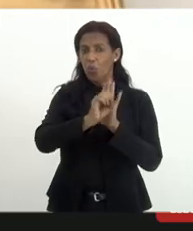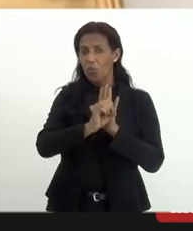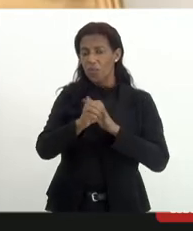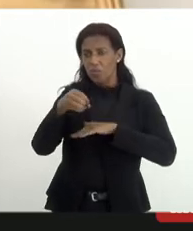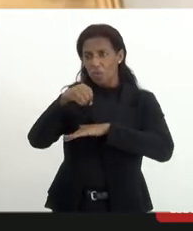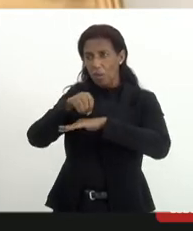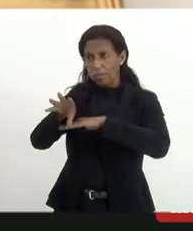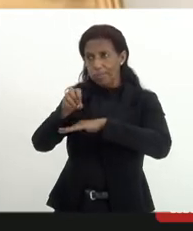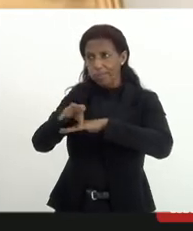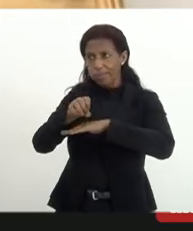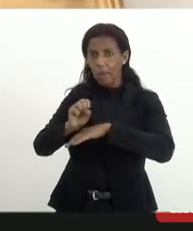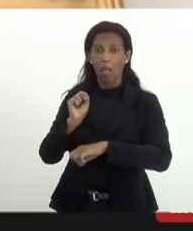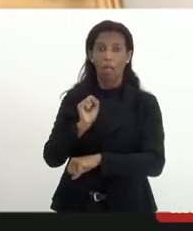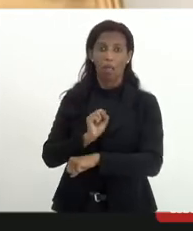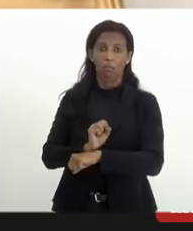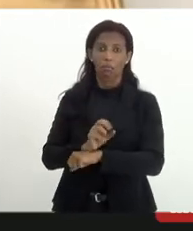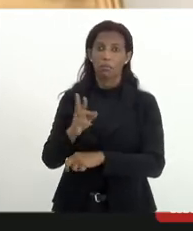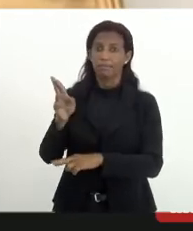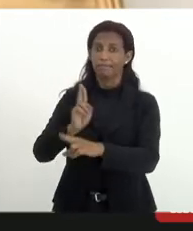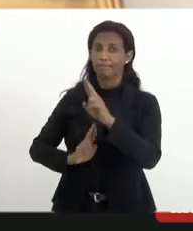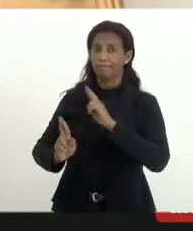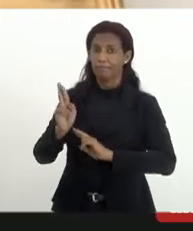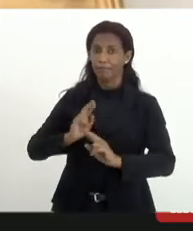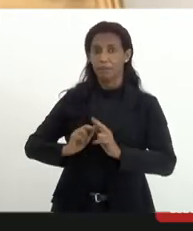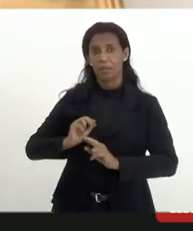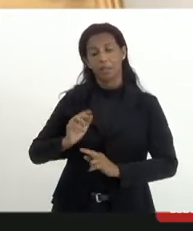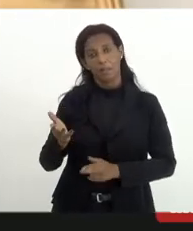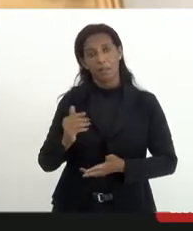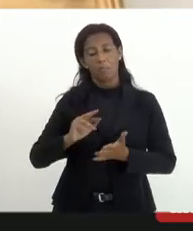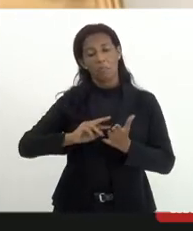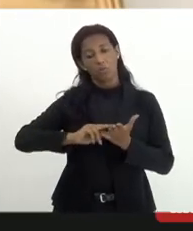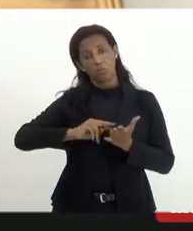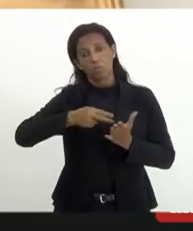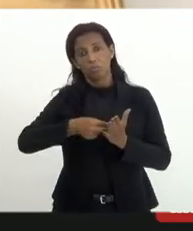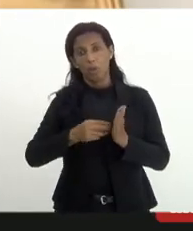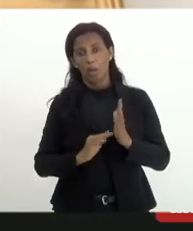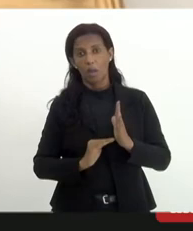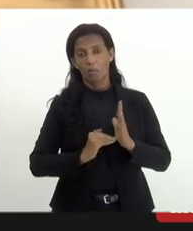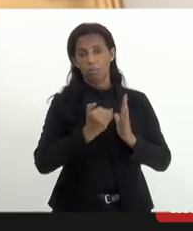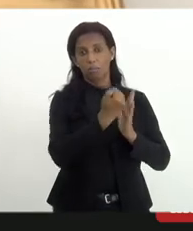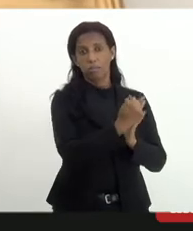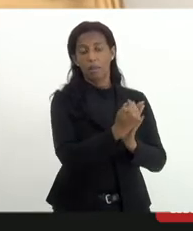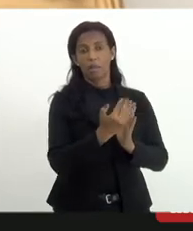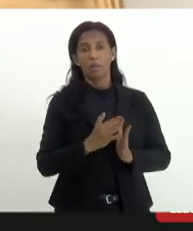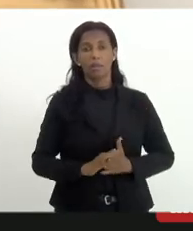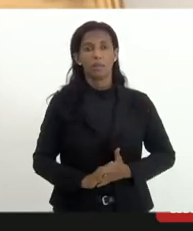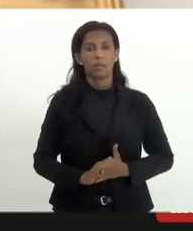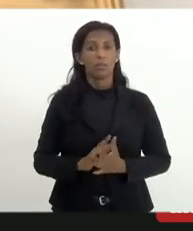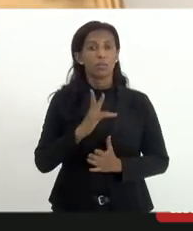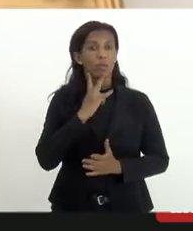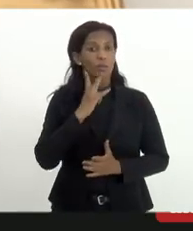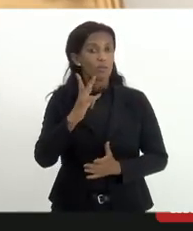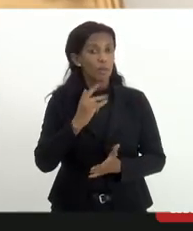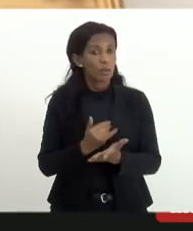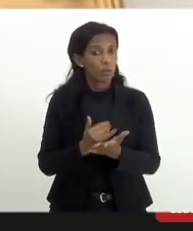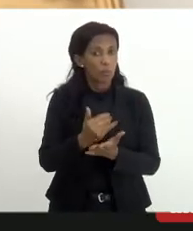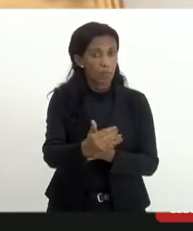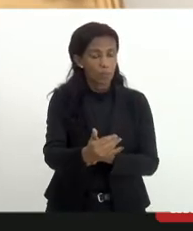ainda alguma coisa ou bastante coisa a acrescentar. Eu só quero dizer que Vossa Excelência, no